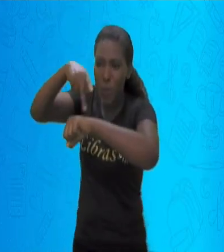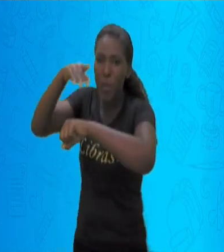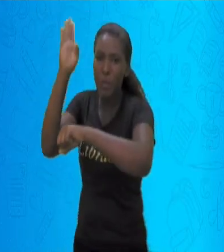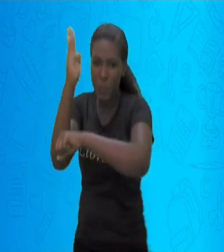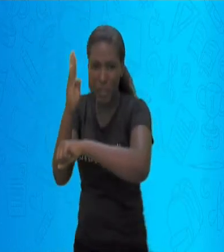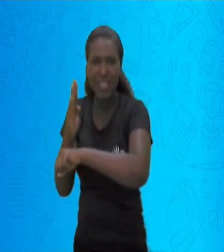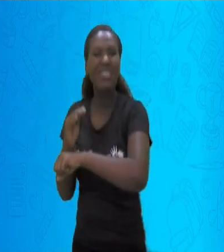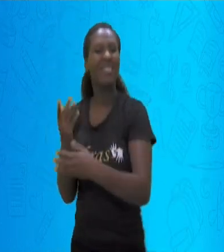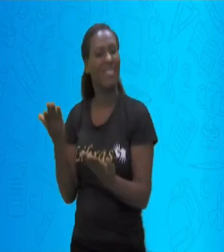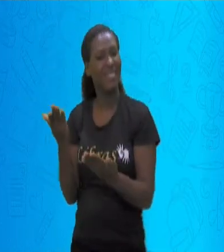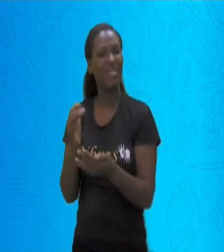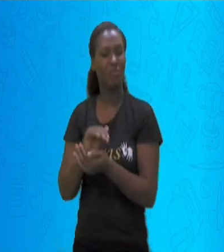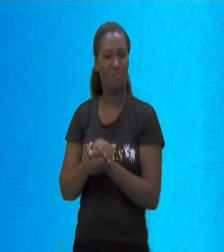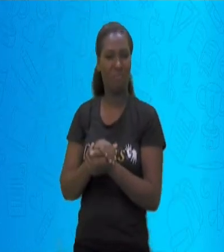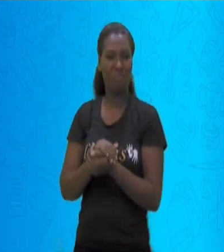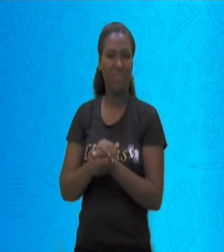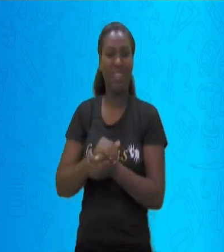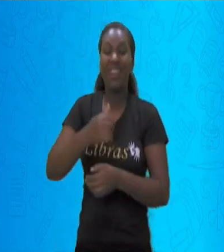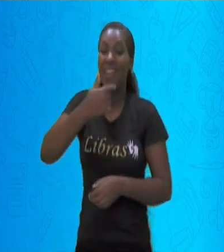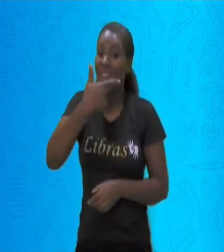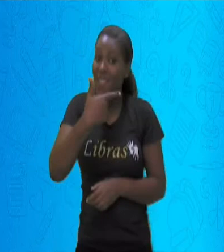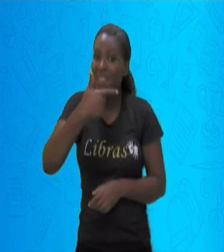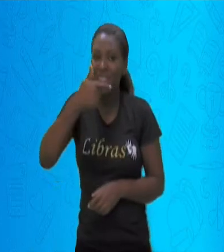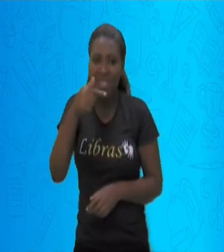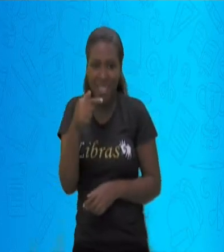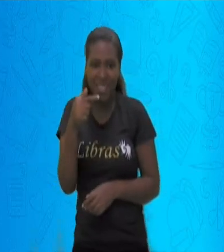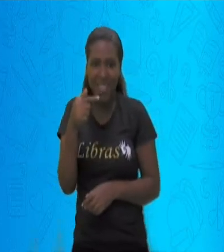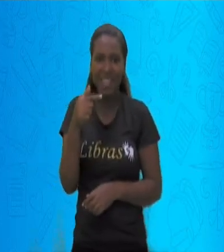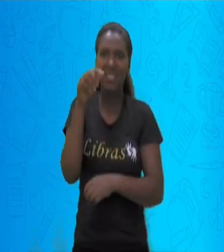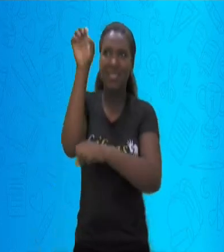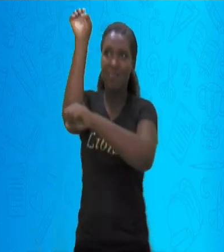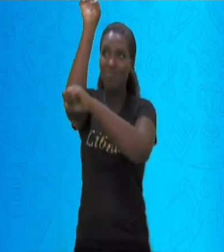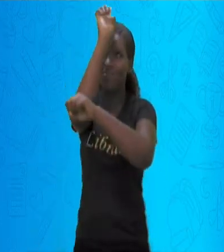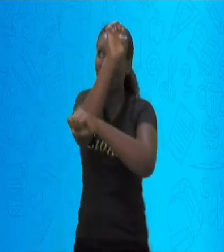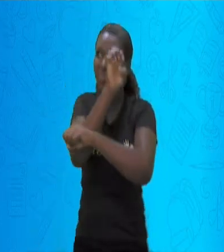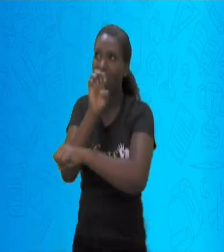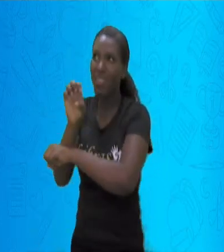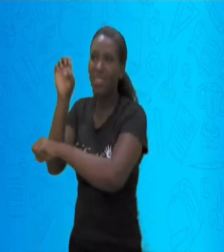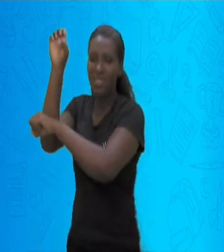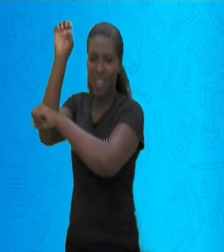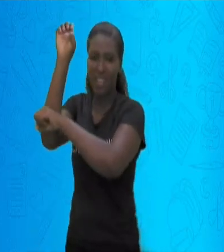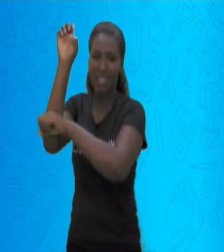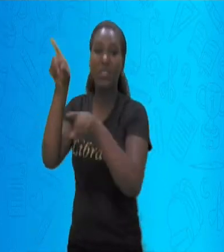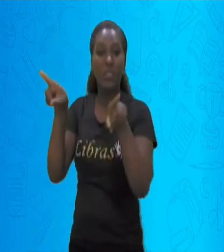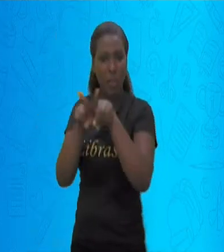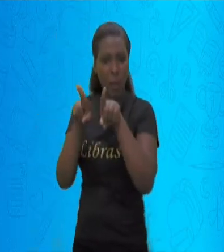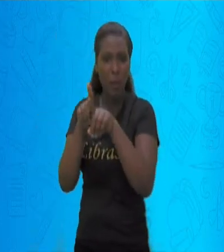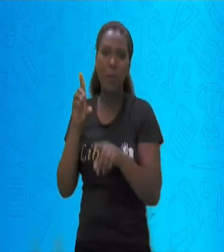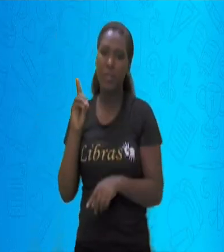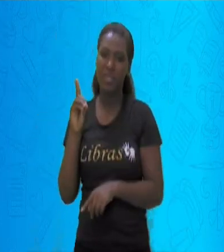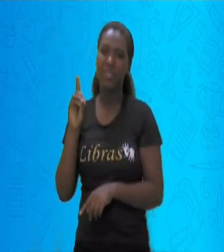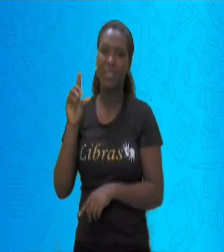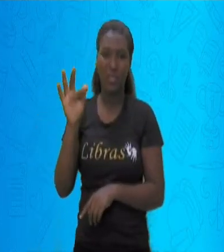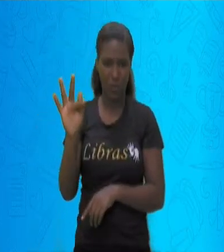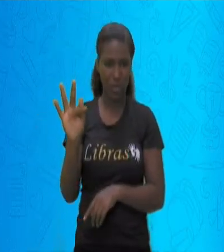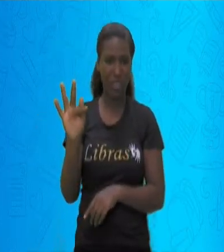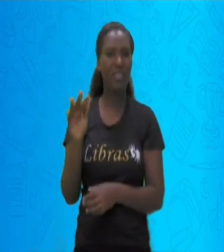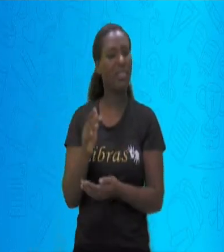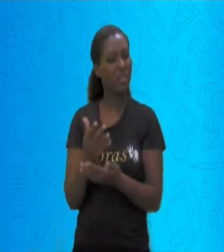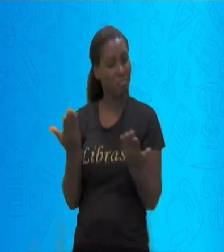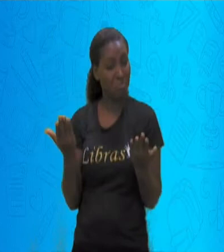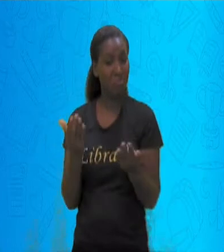as 27 unidades federativas brasileiras. O que isso significa? A gente quer entender aqui que a